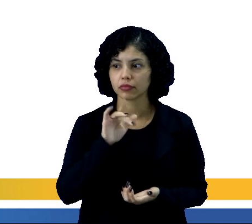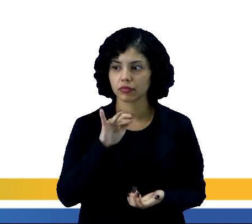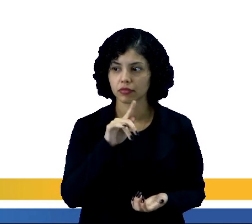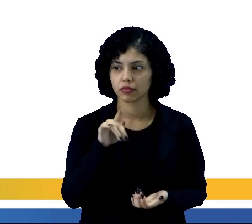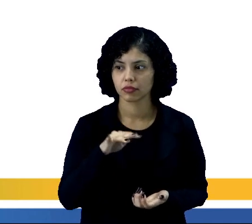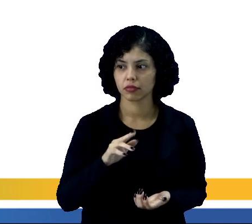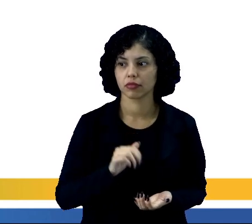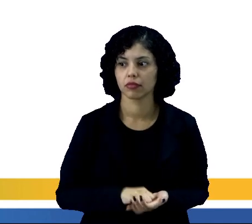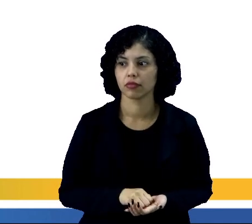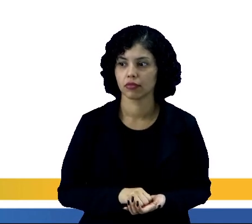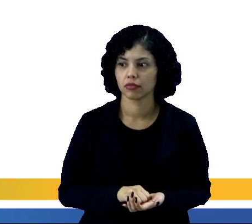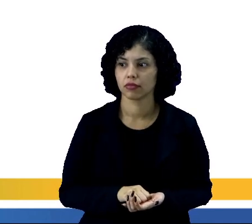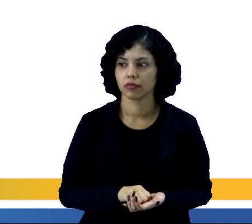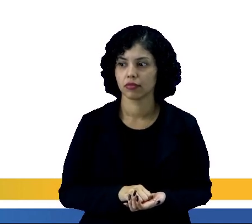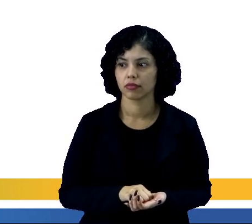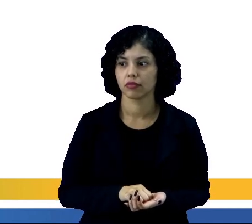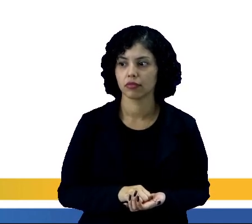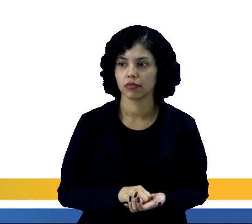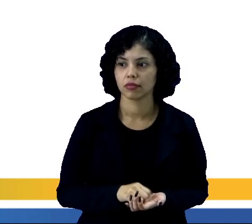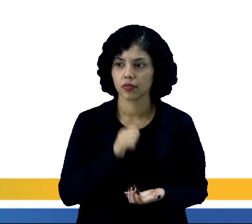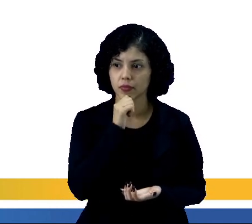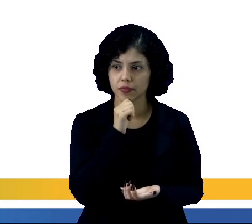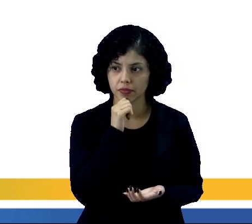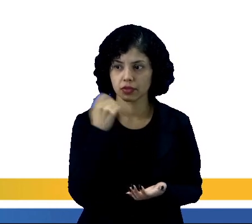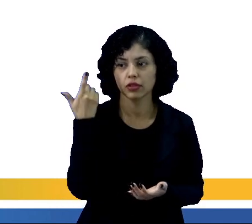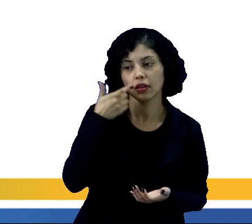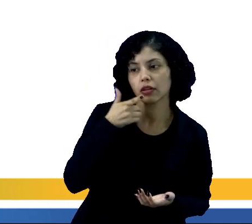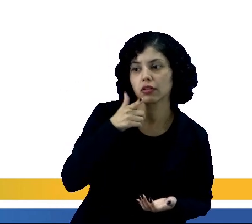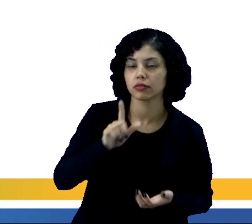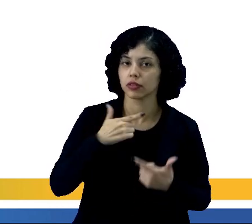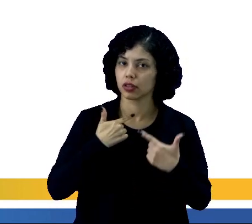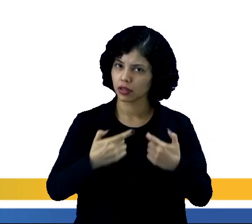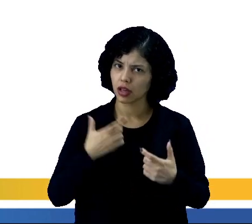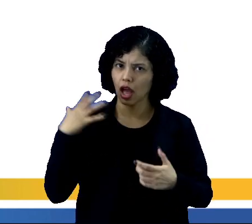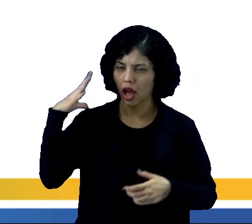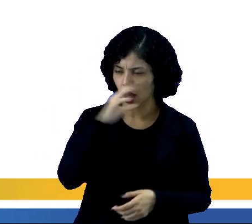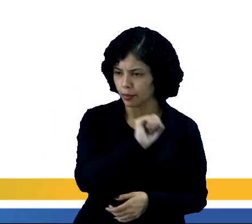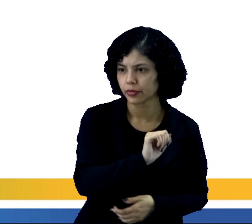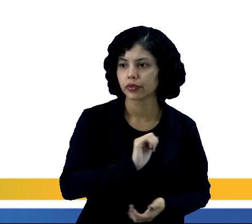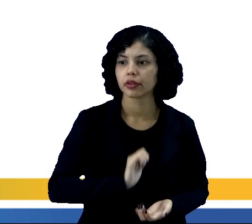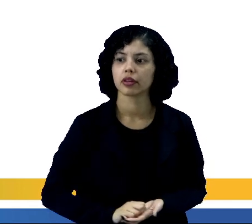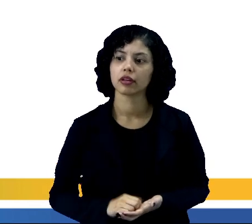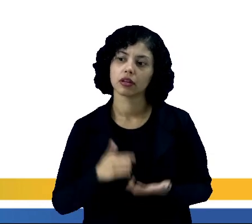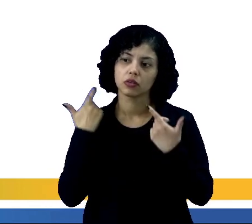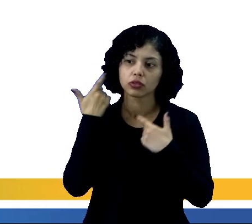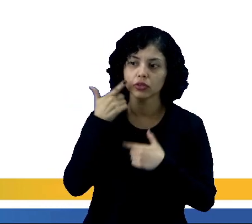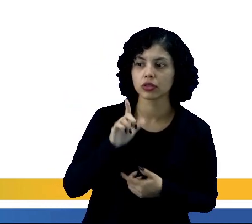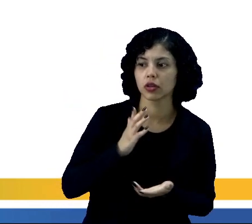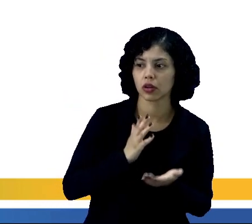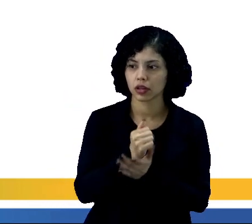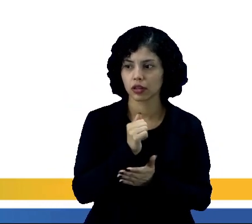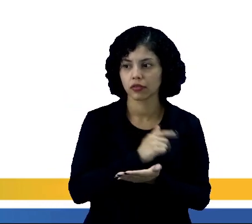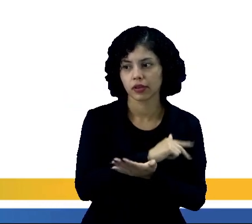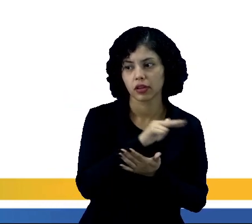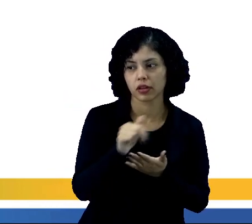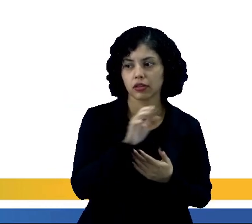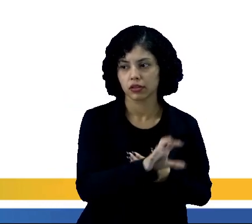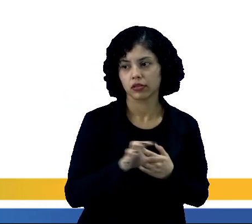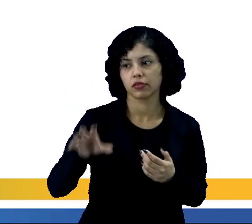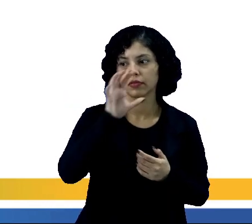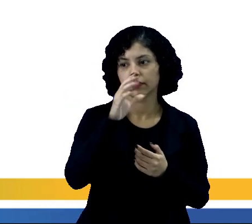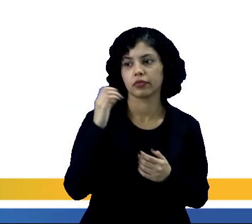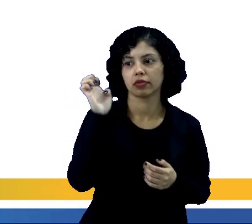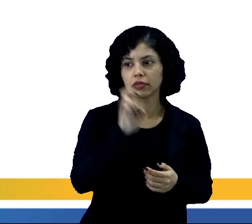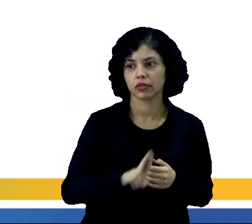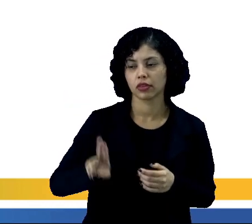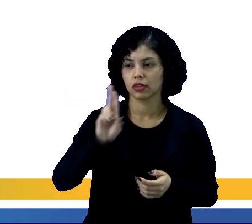por meio da Blitzkrieg, né, que é a guerra relâmpago, né, eles conseguiram conquistar uma série de nações